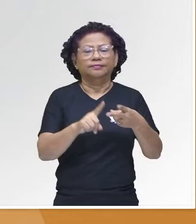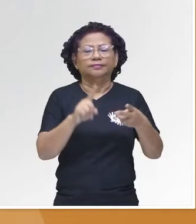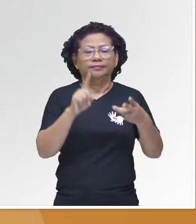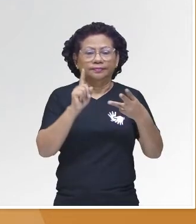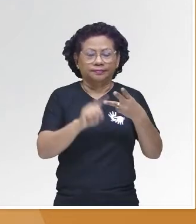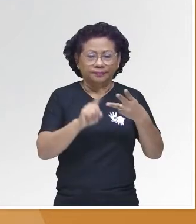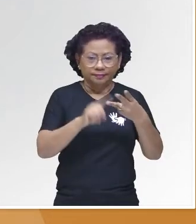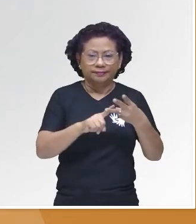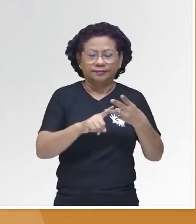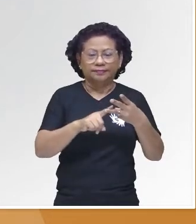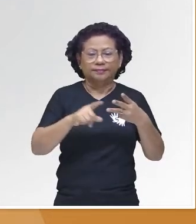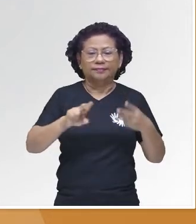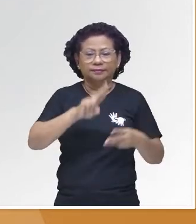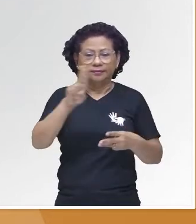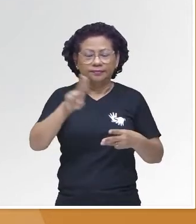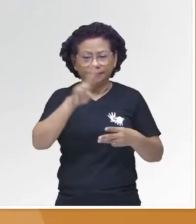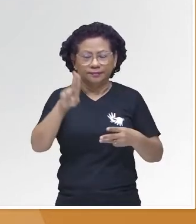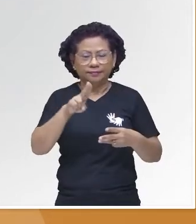Fertilizantes,